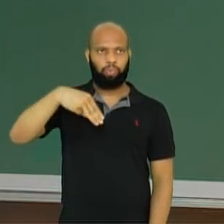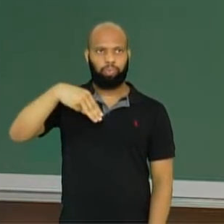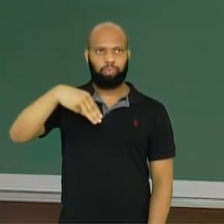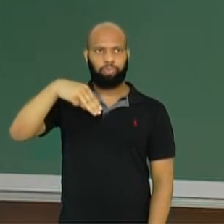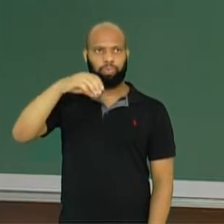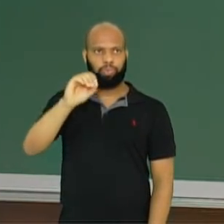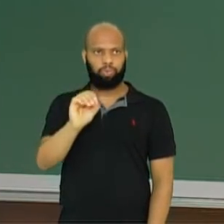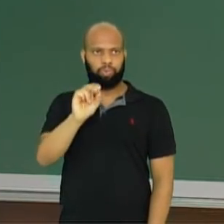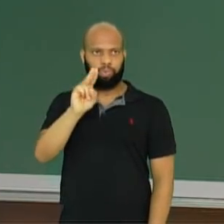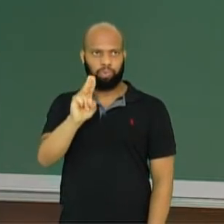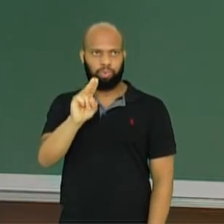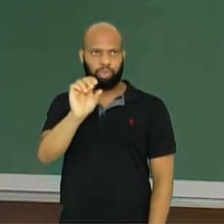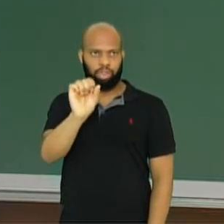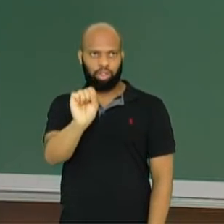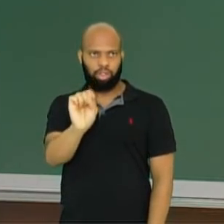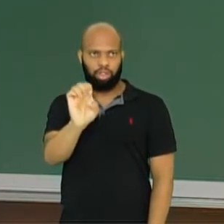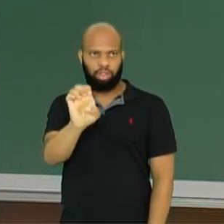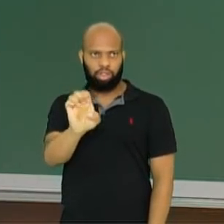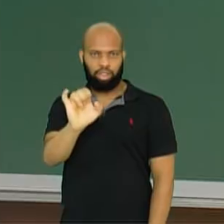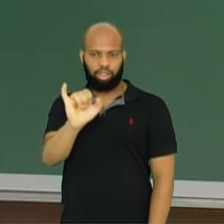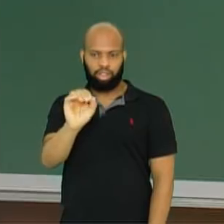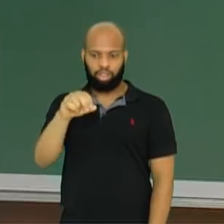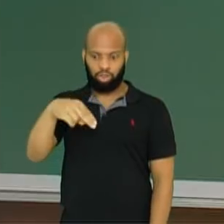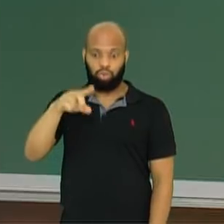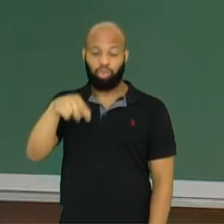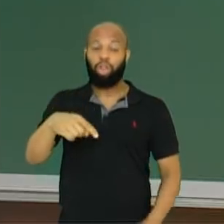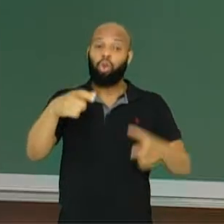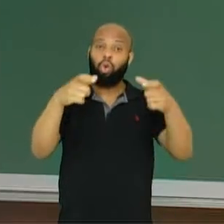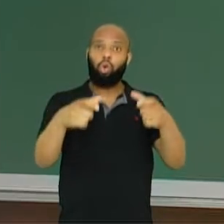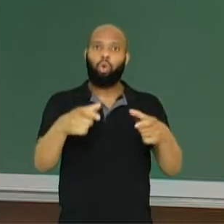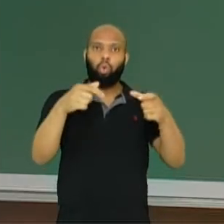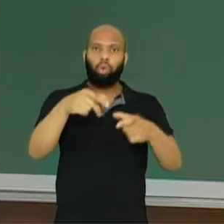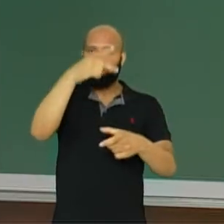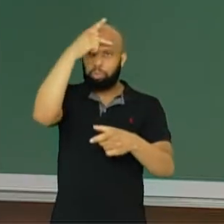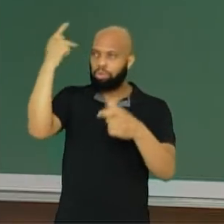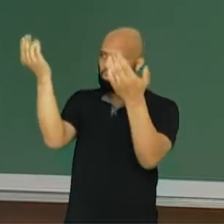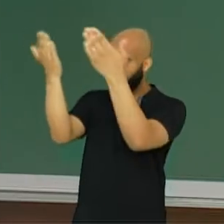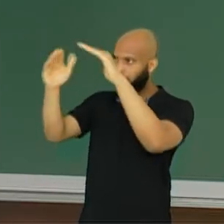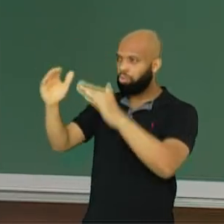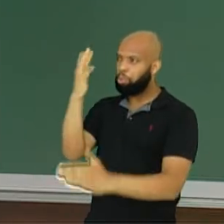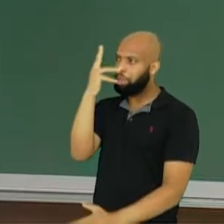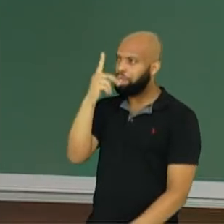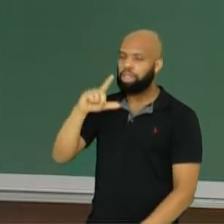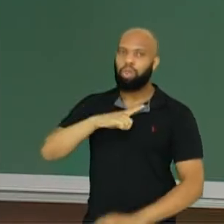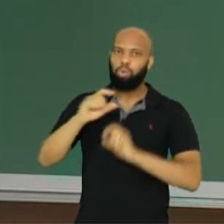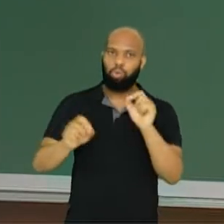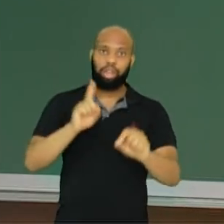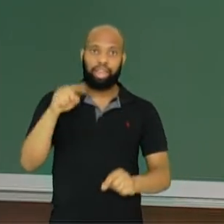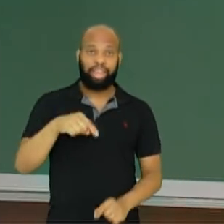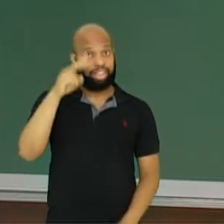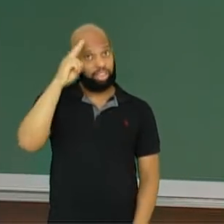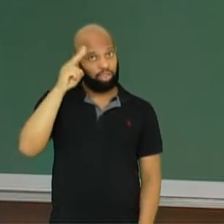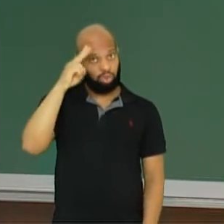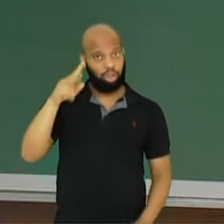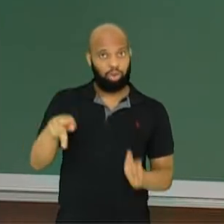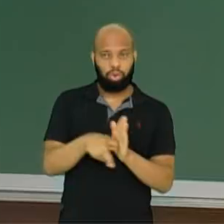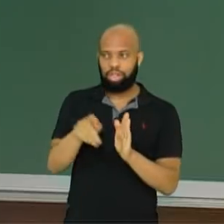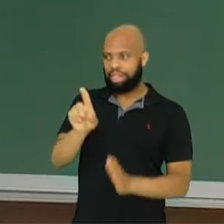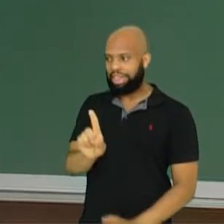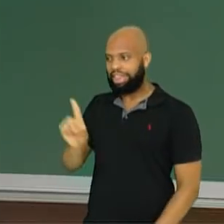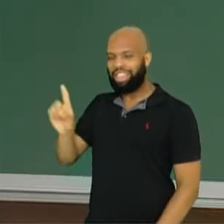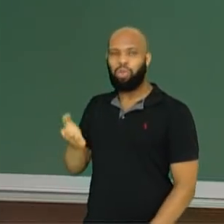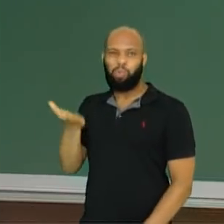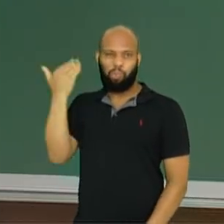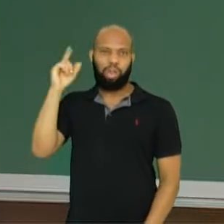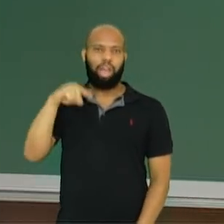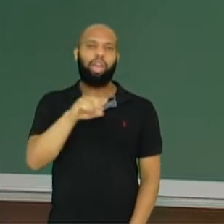o templo das musas. A musa era, inclusive, um resultado da história entre Zeus e a deusa